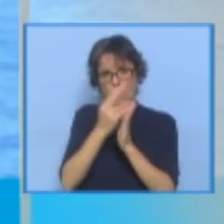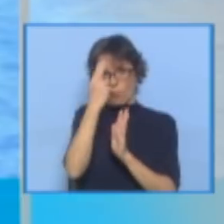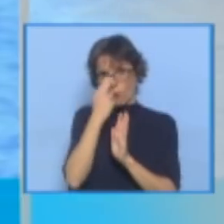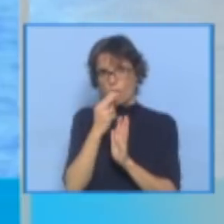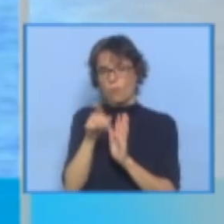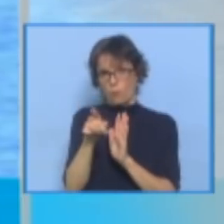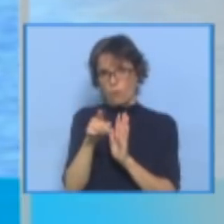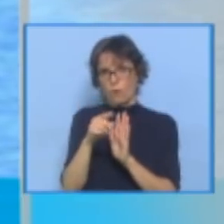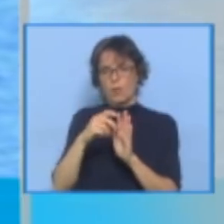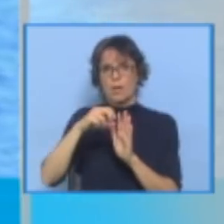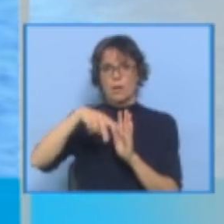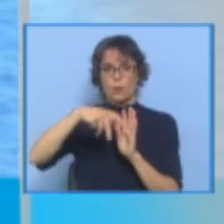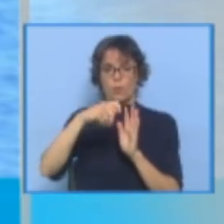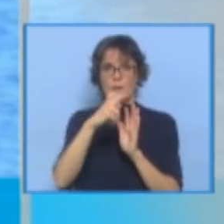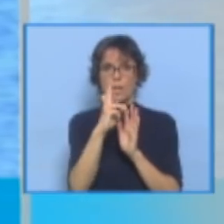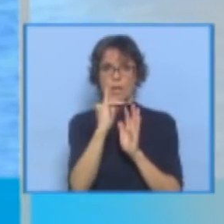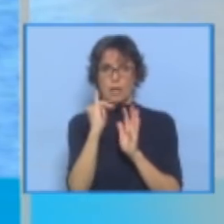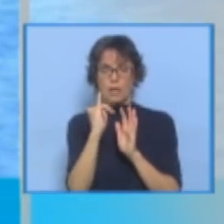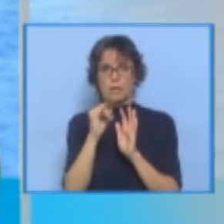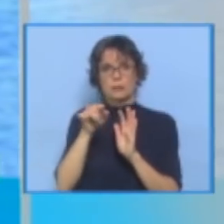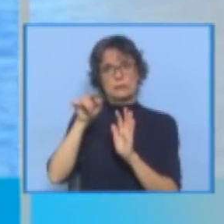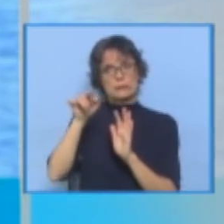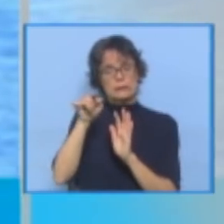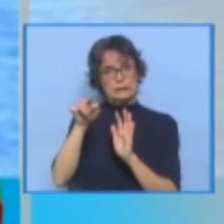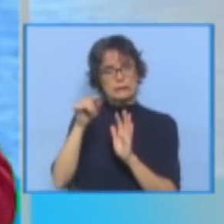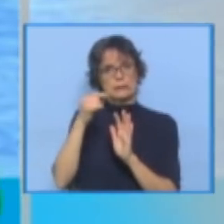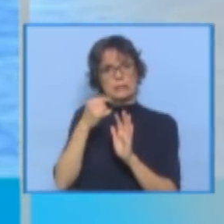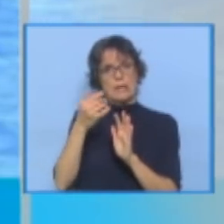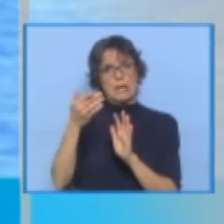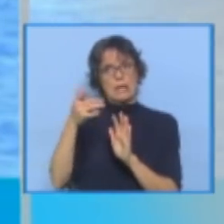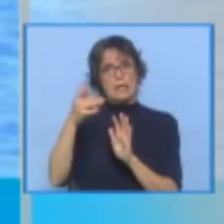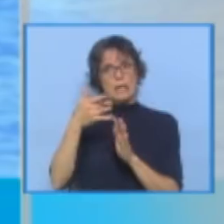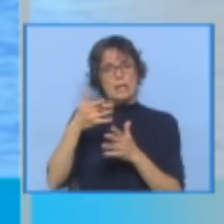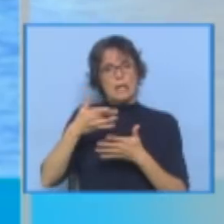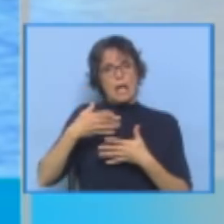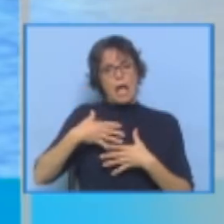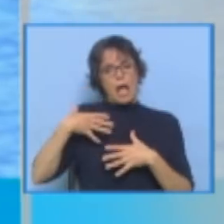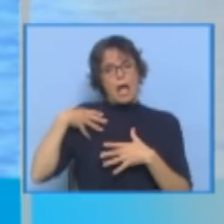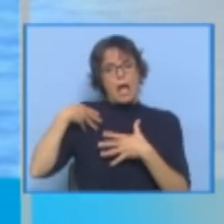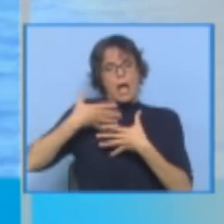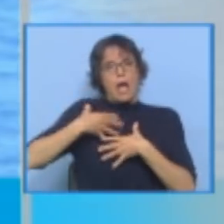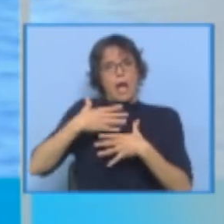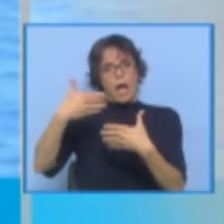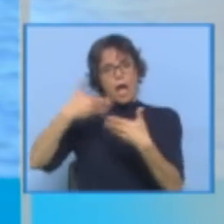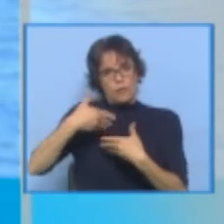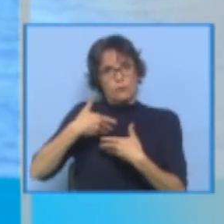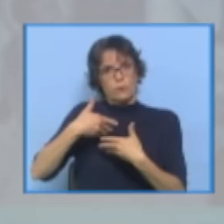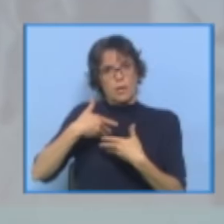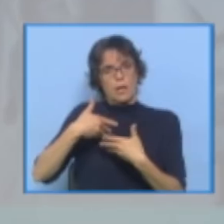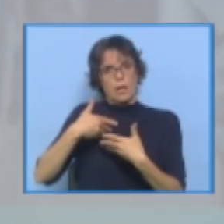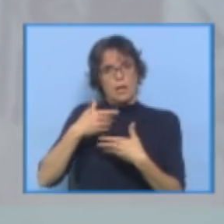Neri, que vai-nos levar e embalar, porque é uma pessoa muito inteligente e culturalmente muito